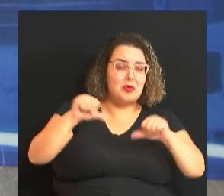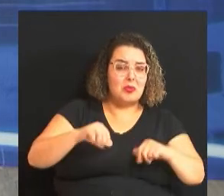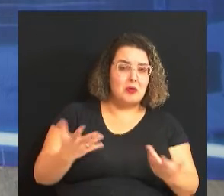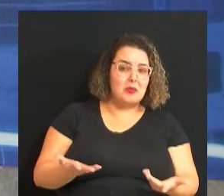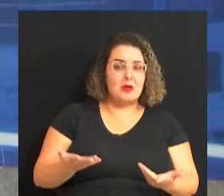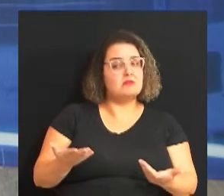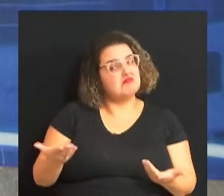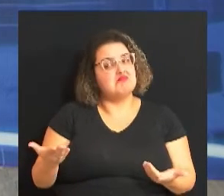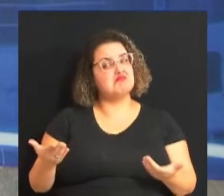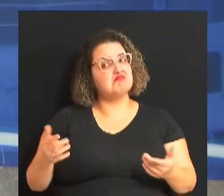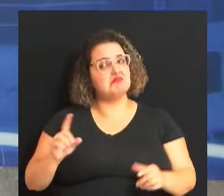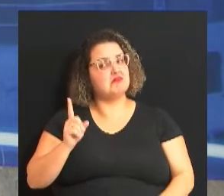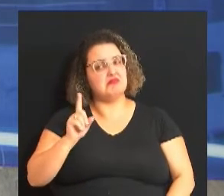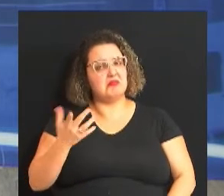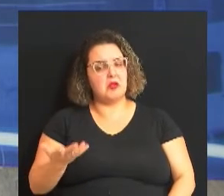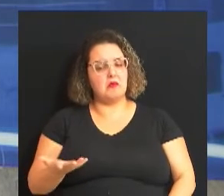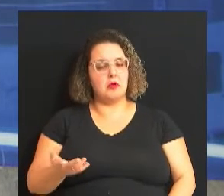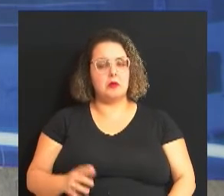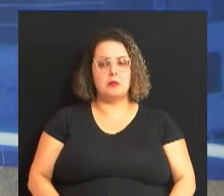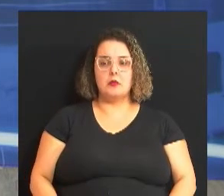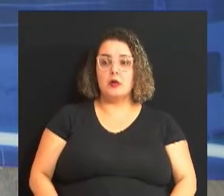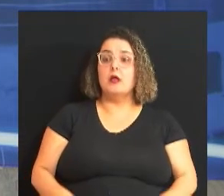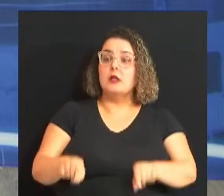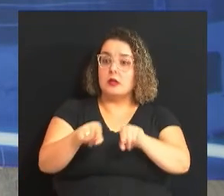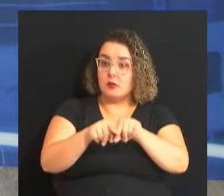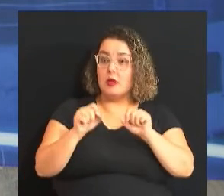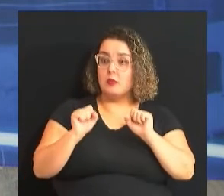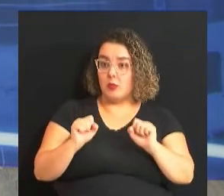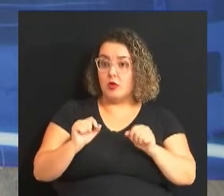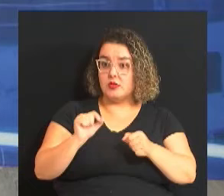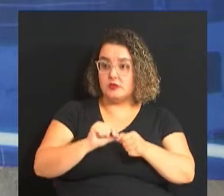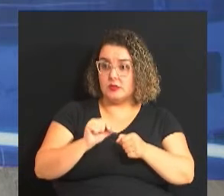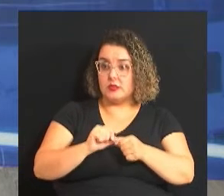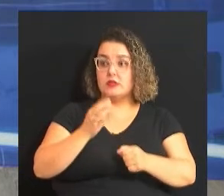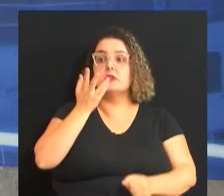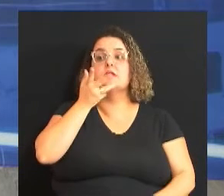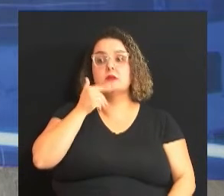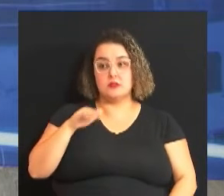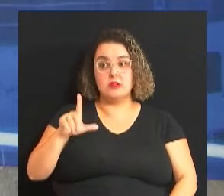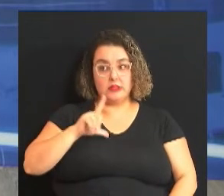procedimento também pode ser feito em crianças? Existem casos?